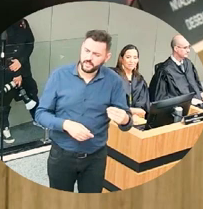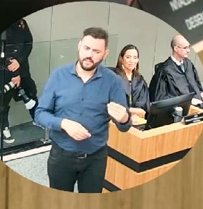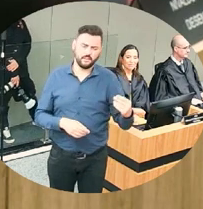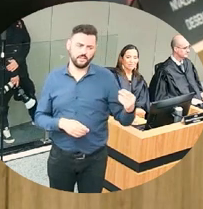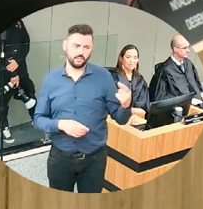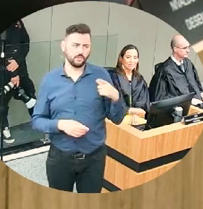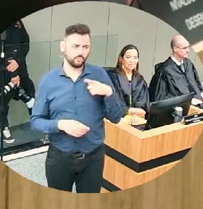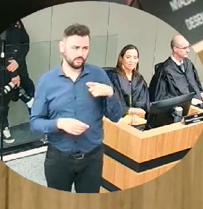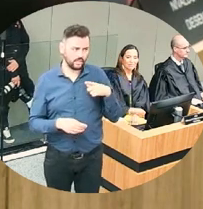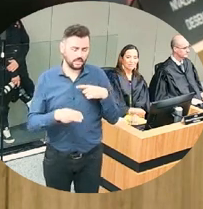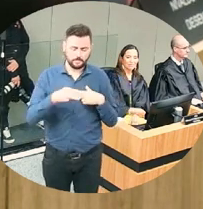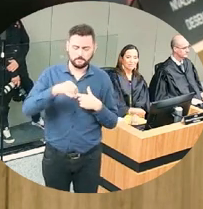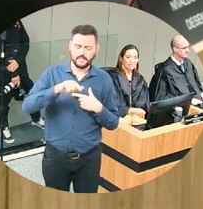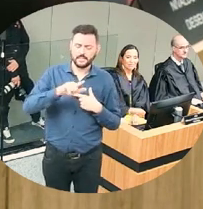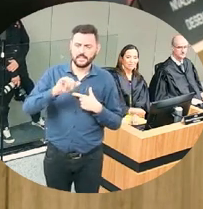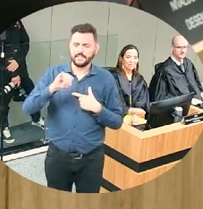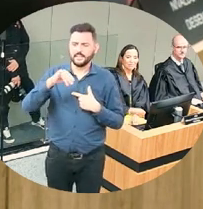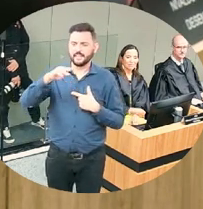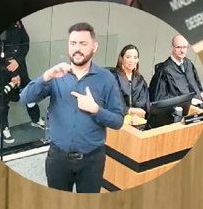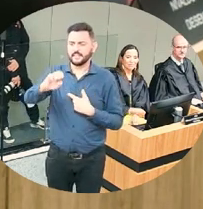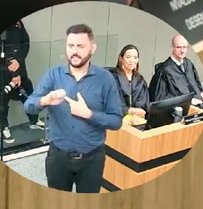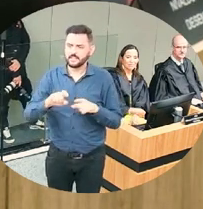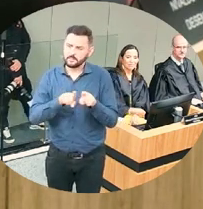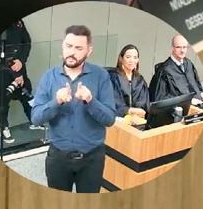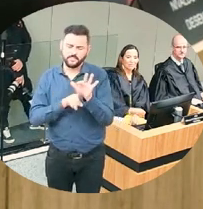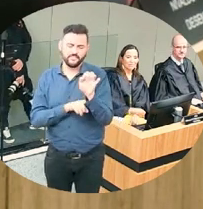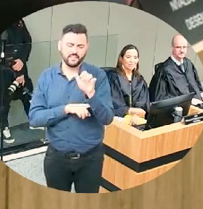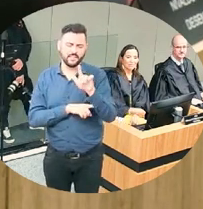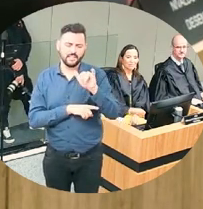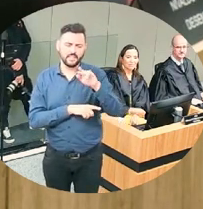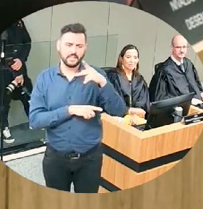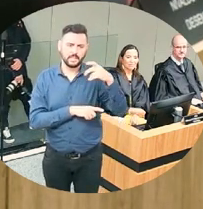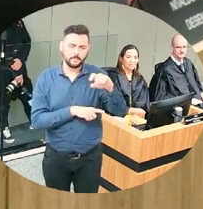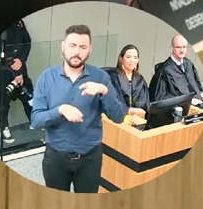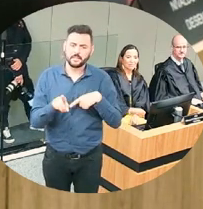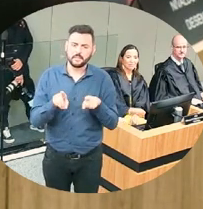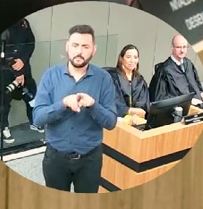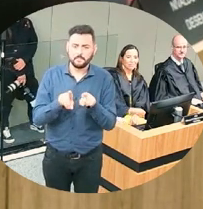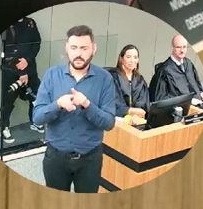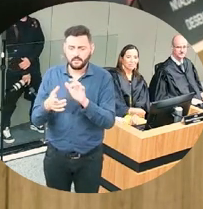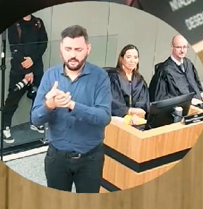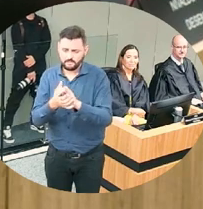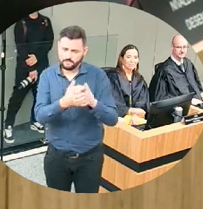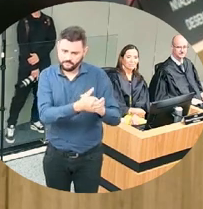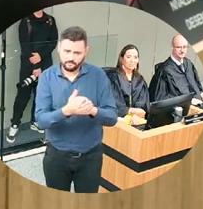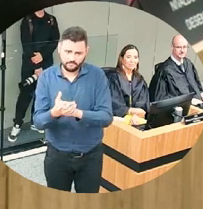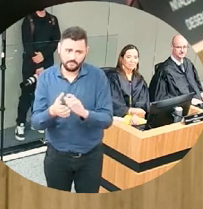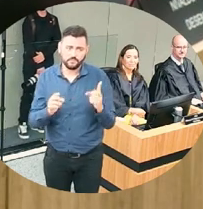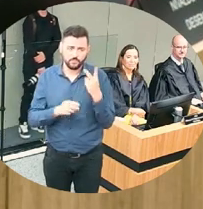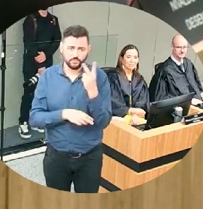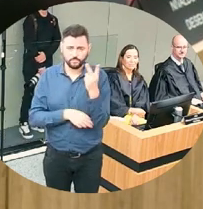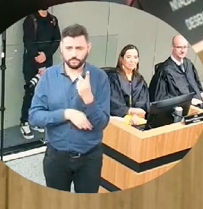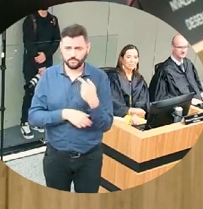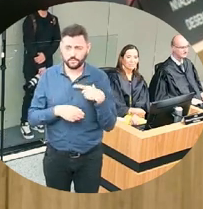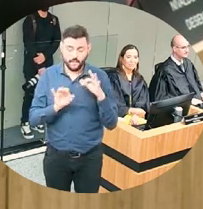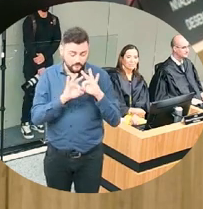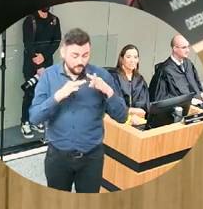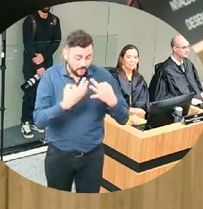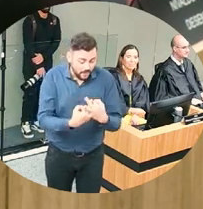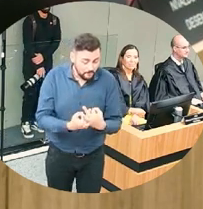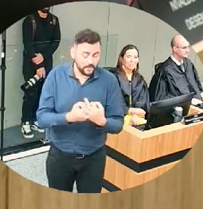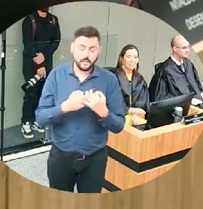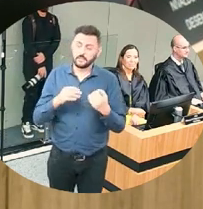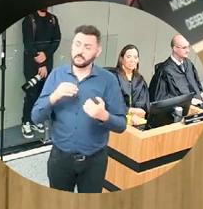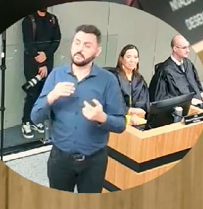Juliana a filha miline NDA de Lima casada com Eric enel Ribeiro do Vale família que